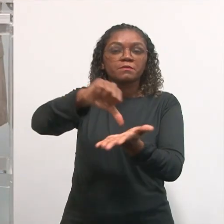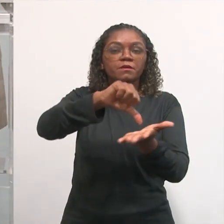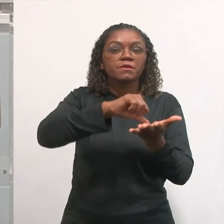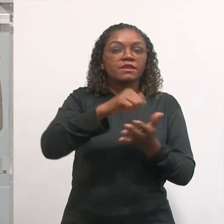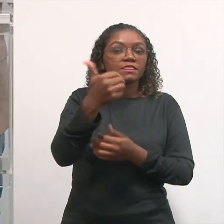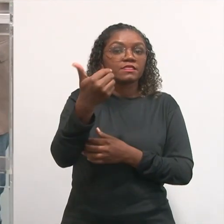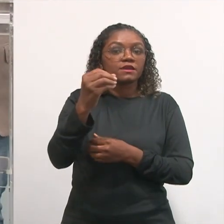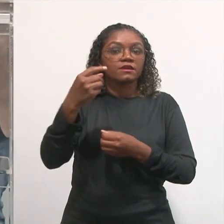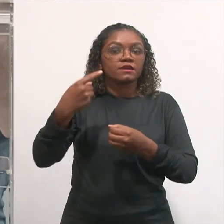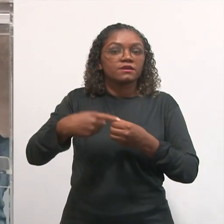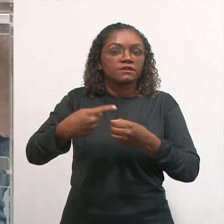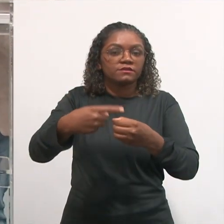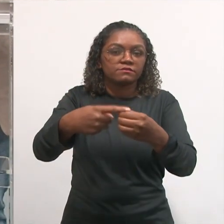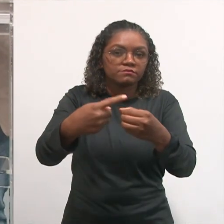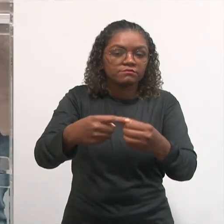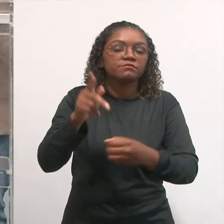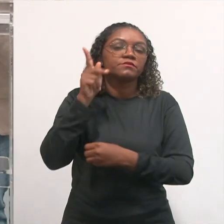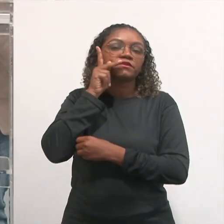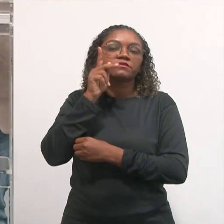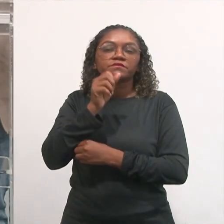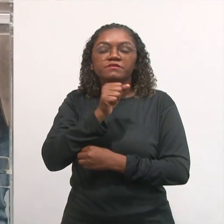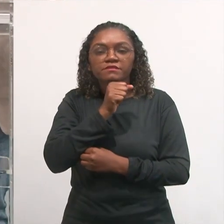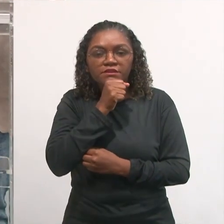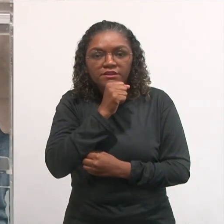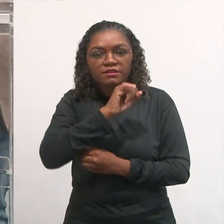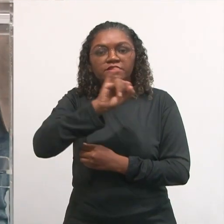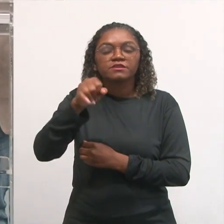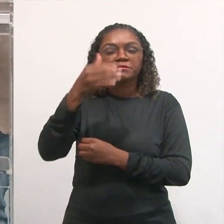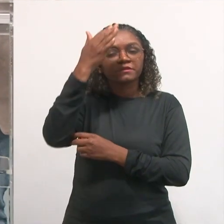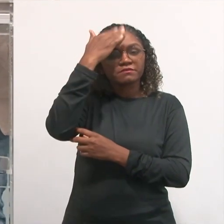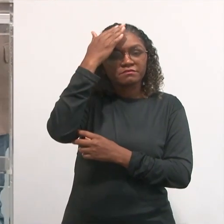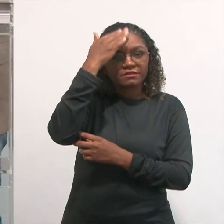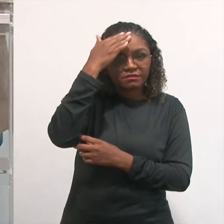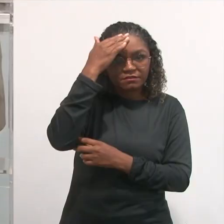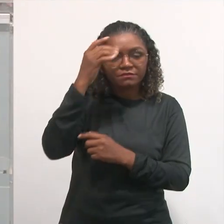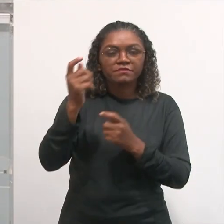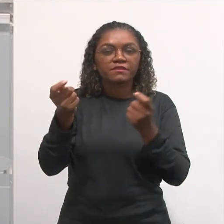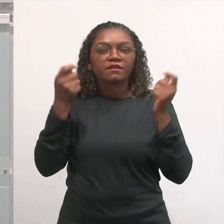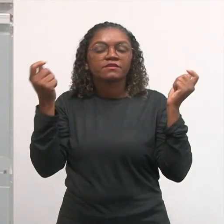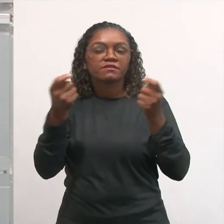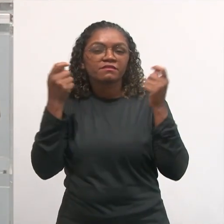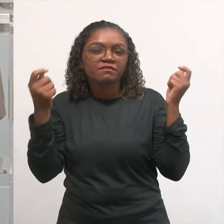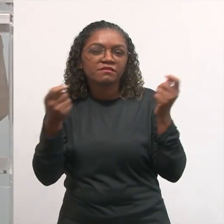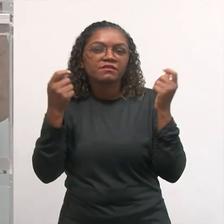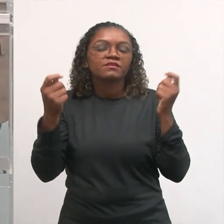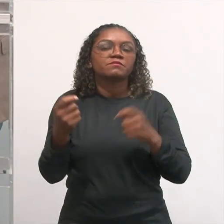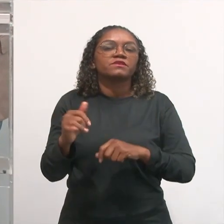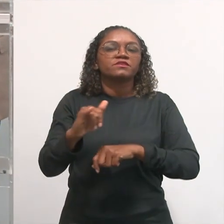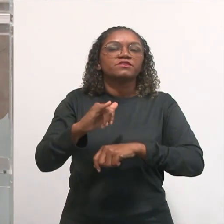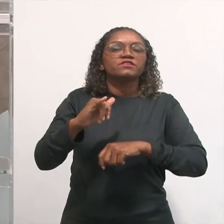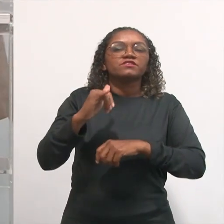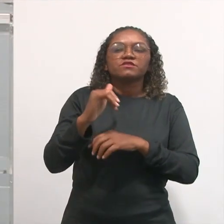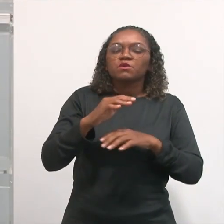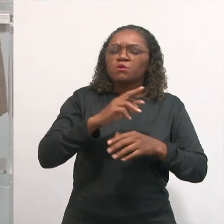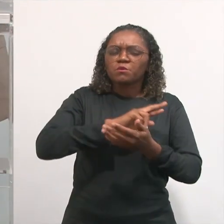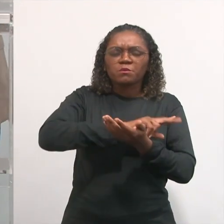né? Porto Velho, de Paraná, Ariquemes, Jaru, Guajará, São Miguel do Guaporé, Cacoal, Vilhena.